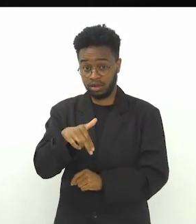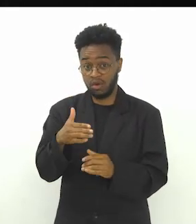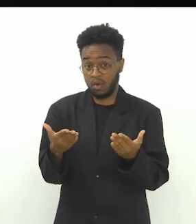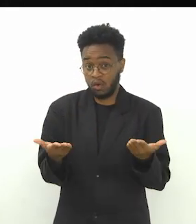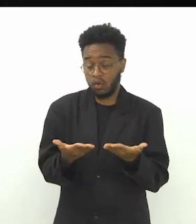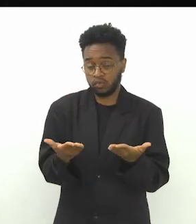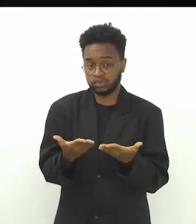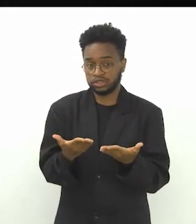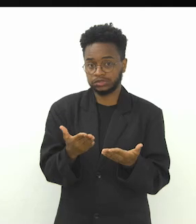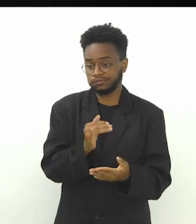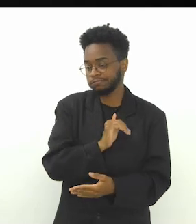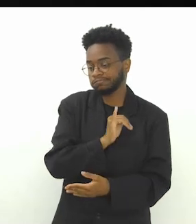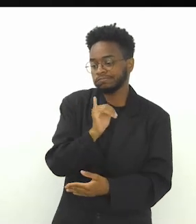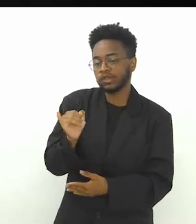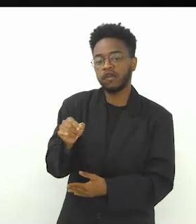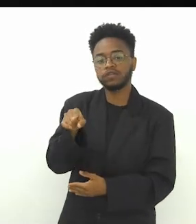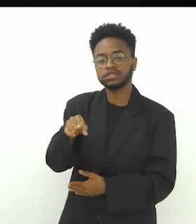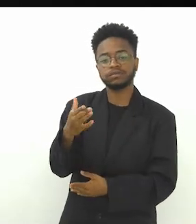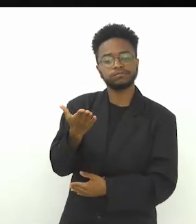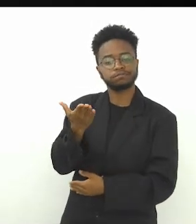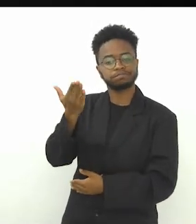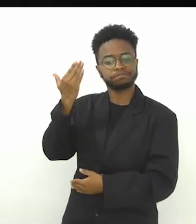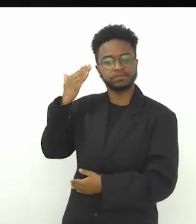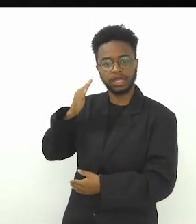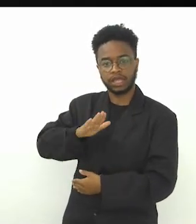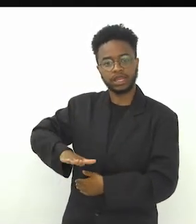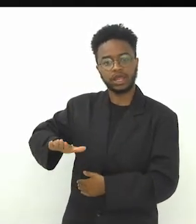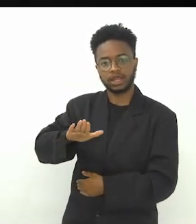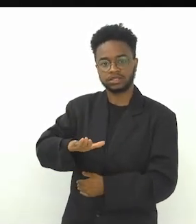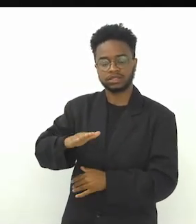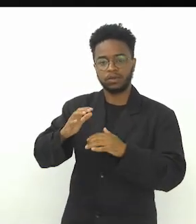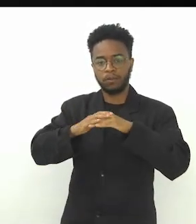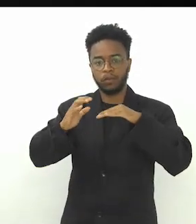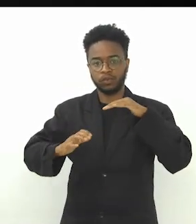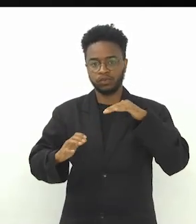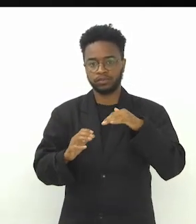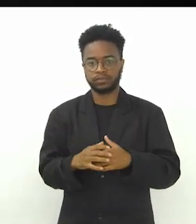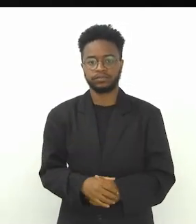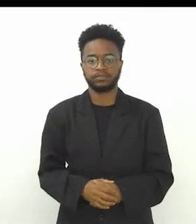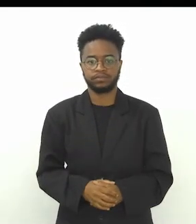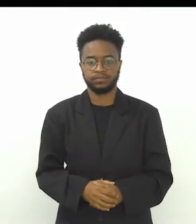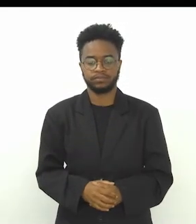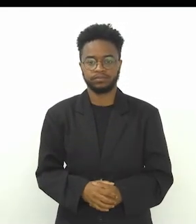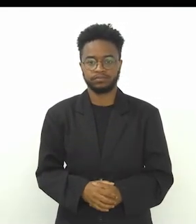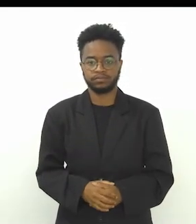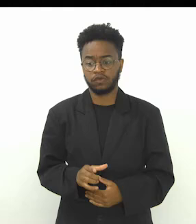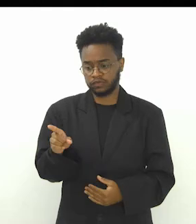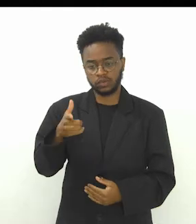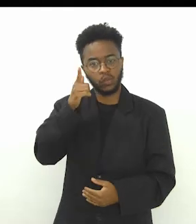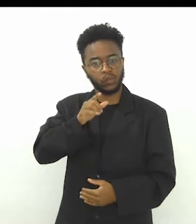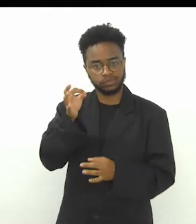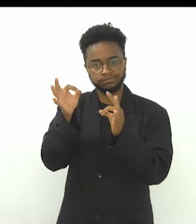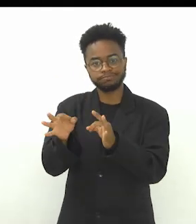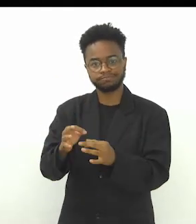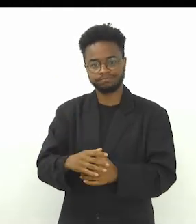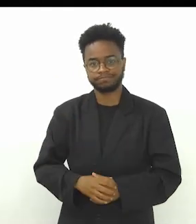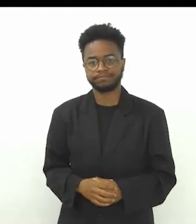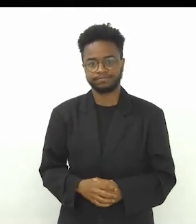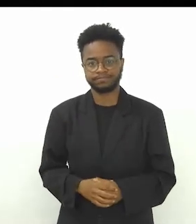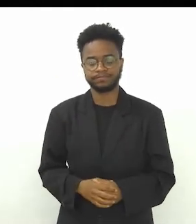hoje diria para o menino Alan, lá do Porto da Pedra? Você acertou.